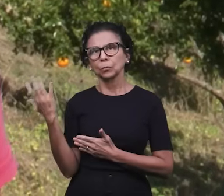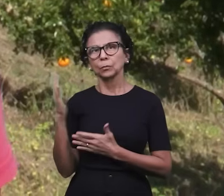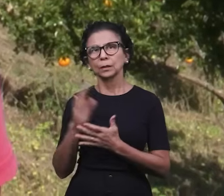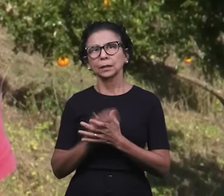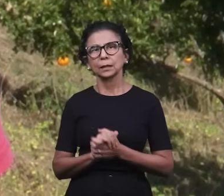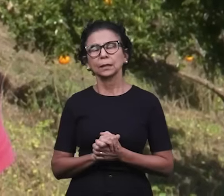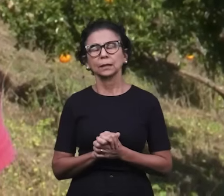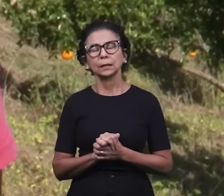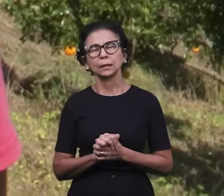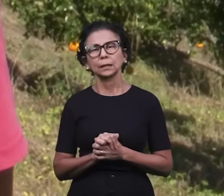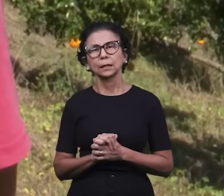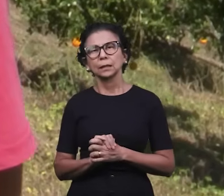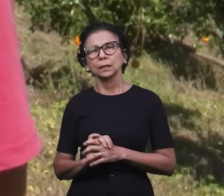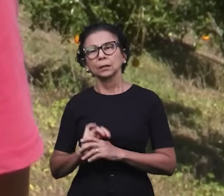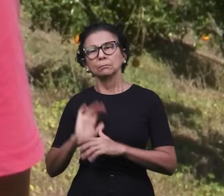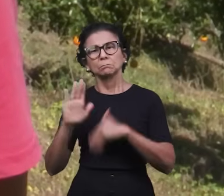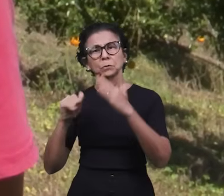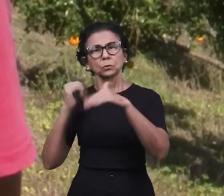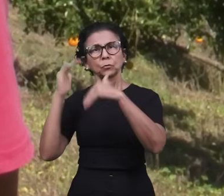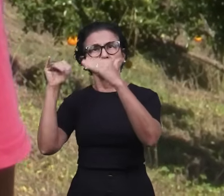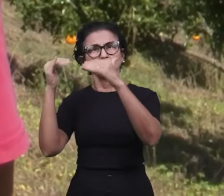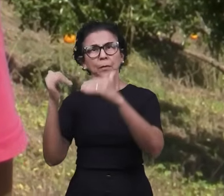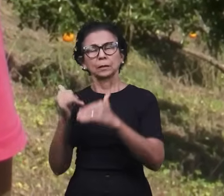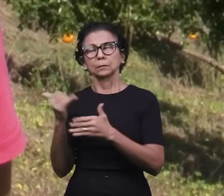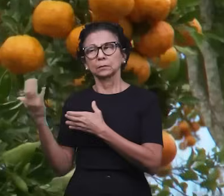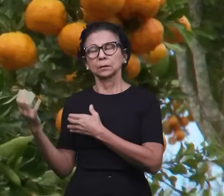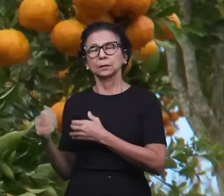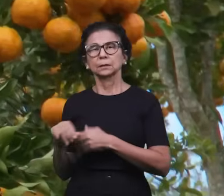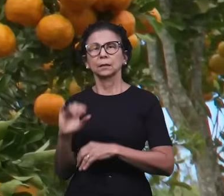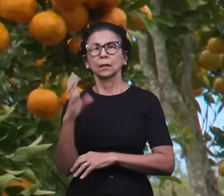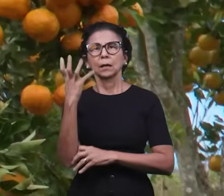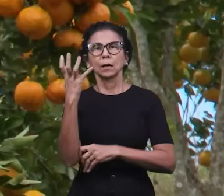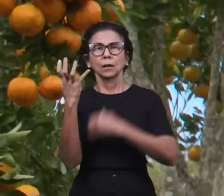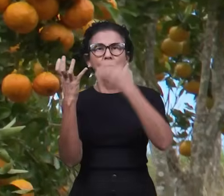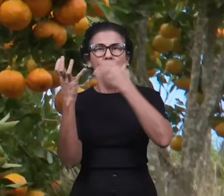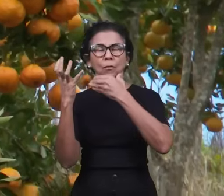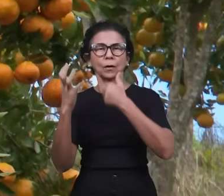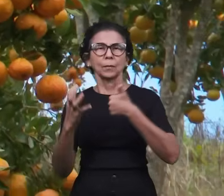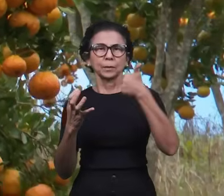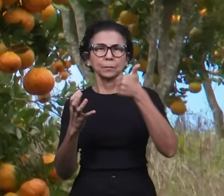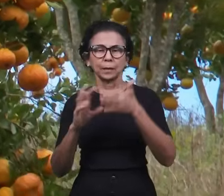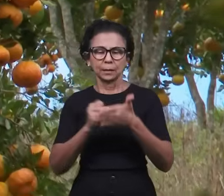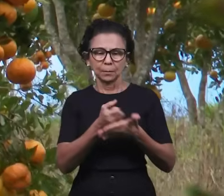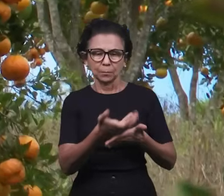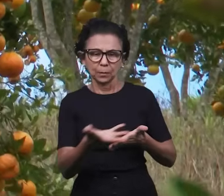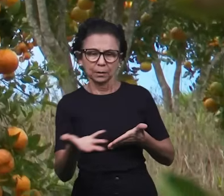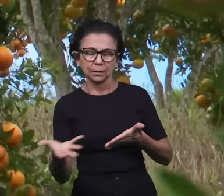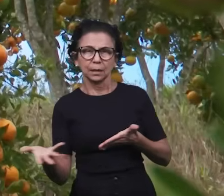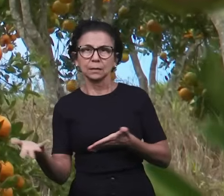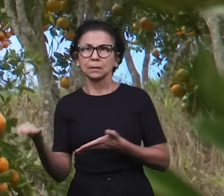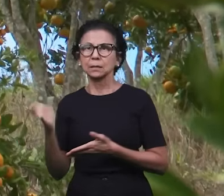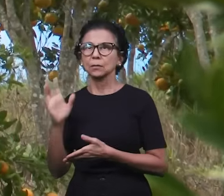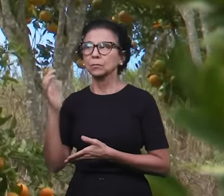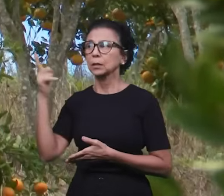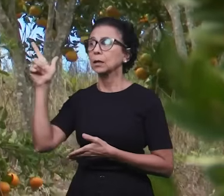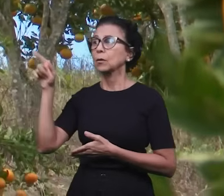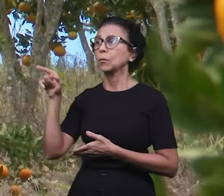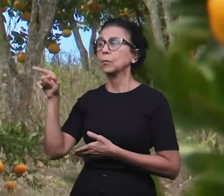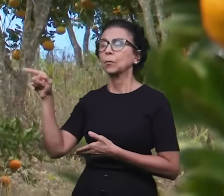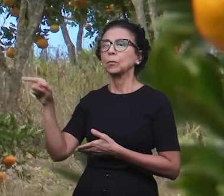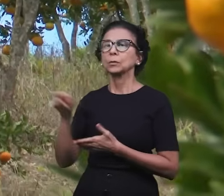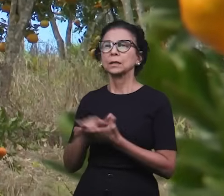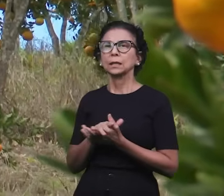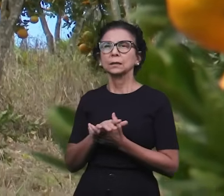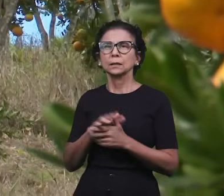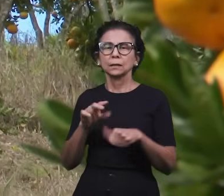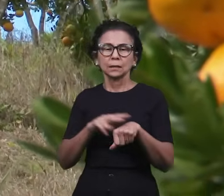atípico, né, que a gente teve 2 floradas, então a gente tem essa fruta aqui que foi da primeira florada e temos aquela fruta lá que